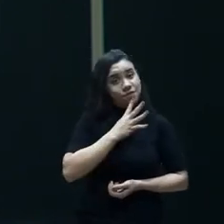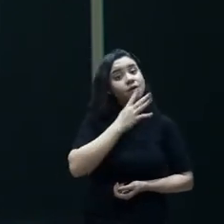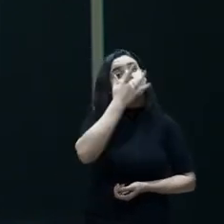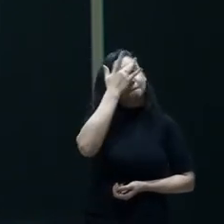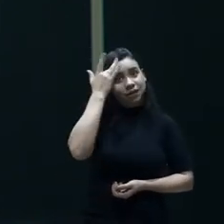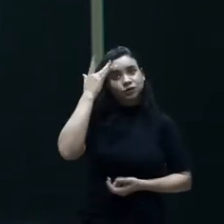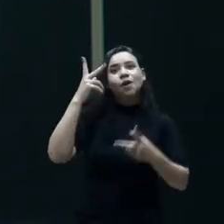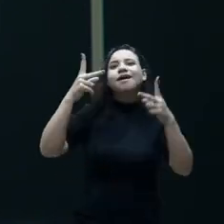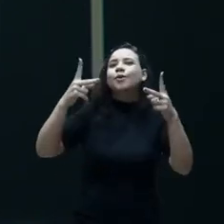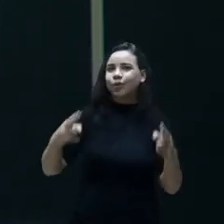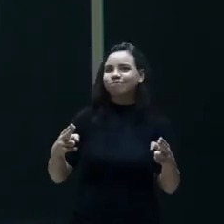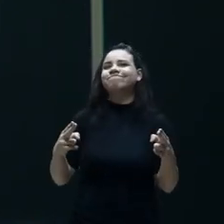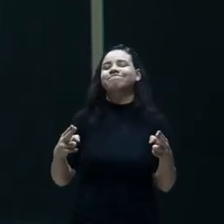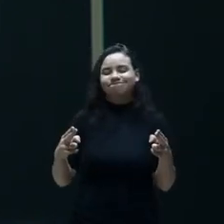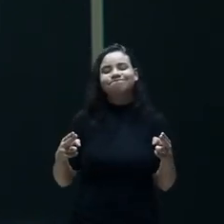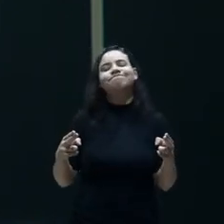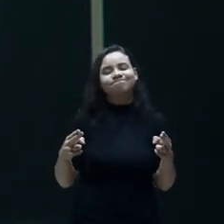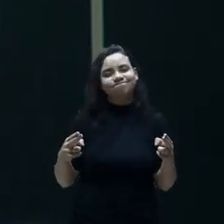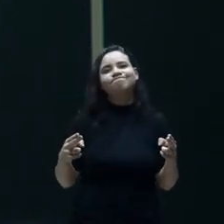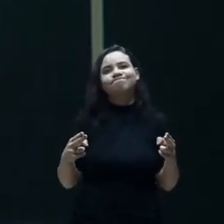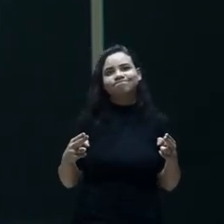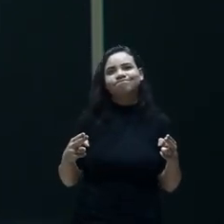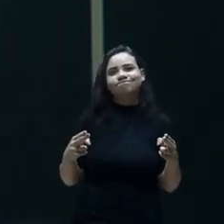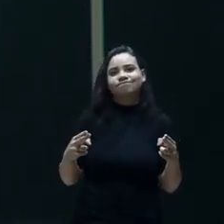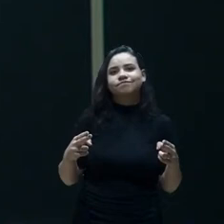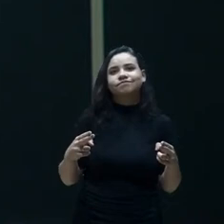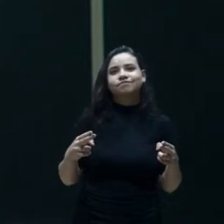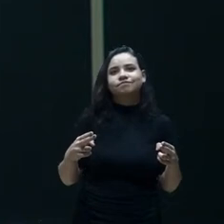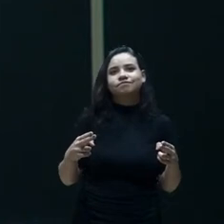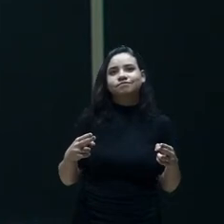Conheci pessoas como José.